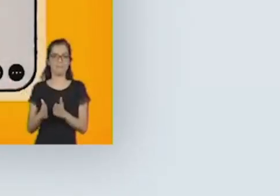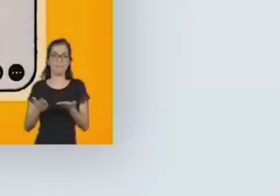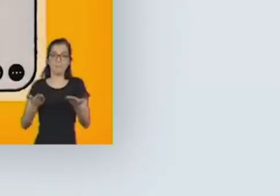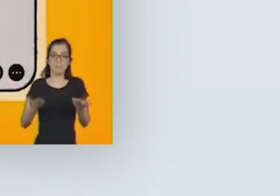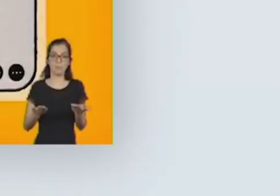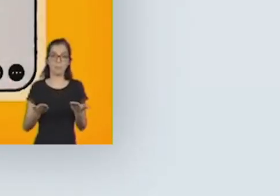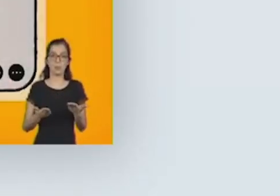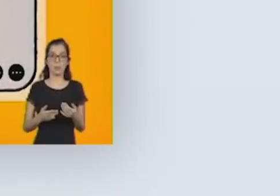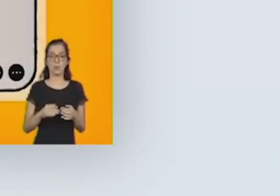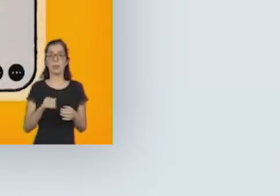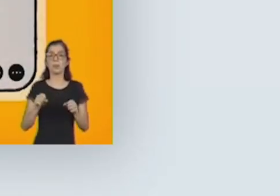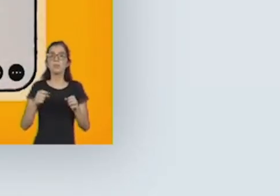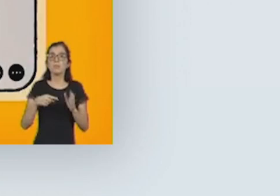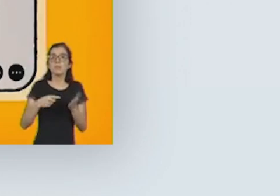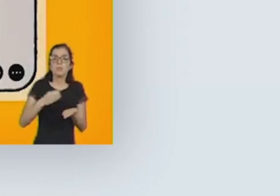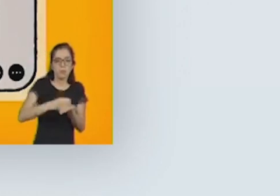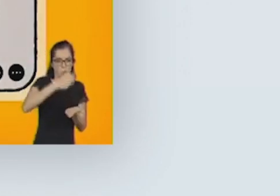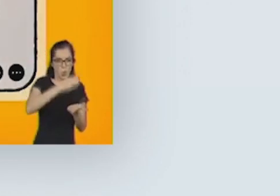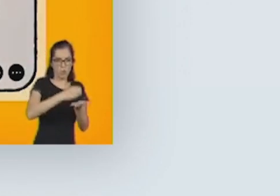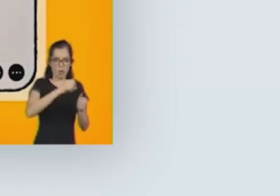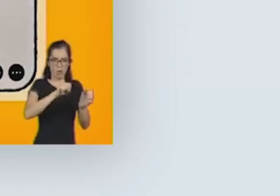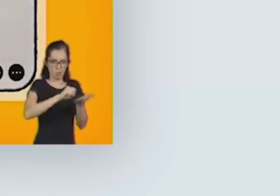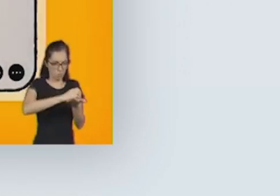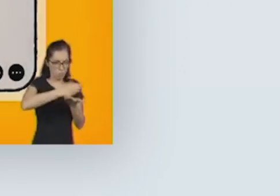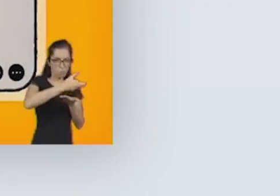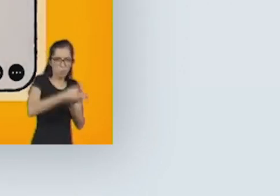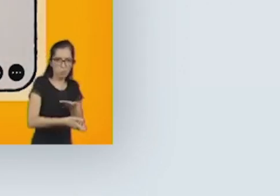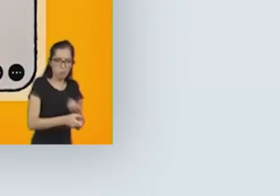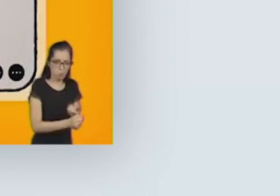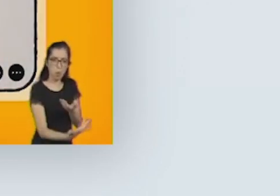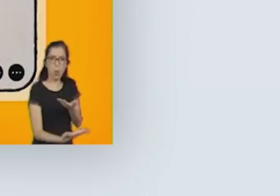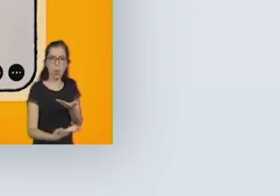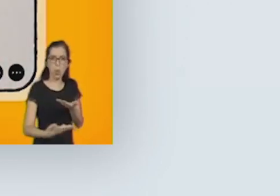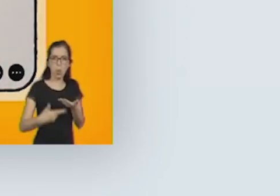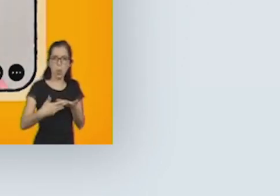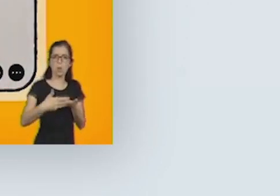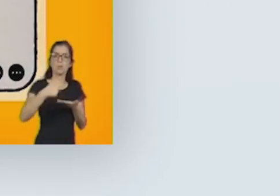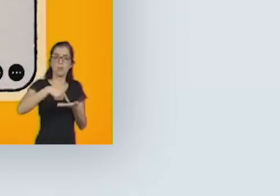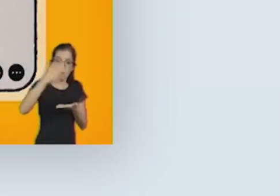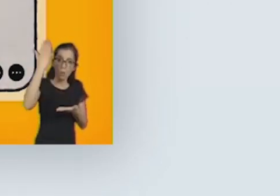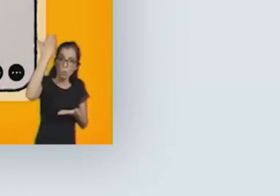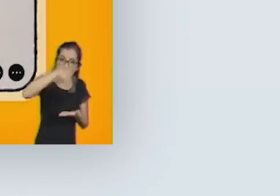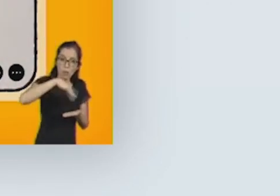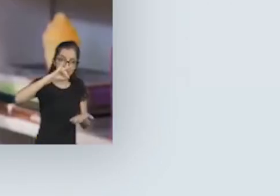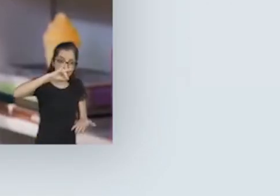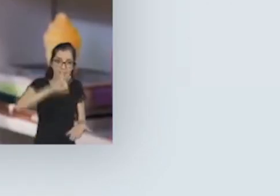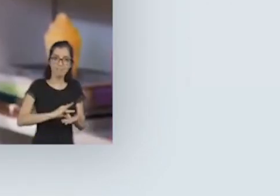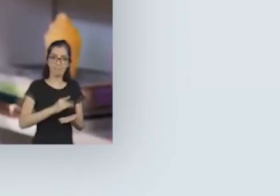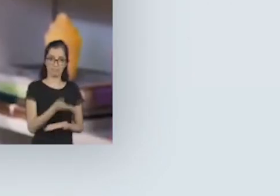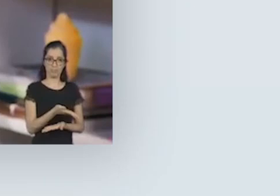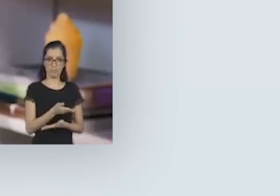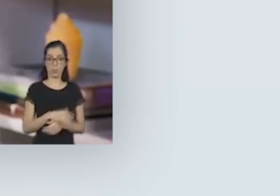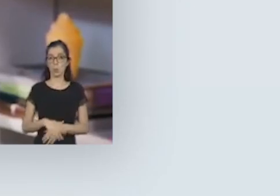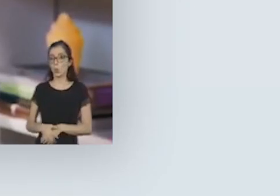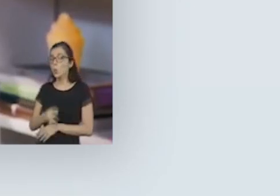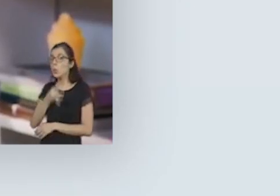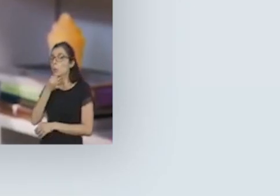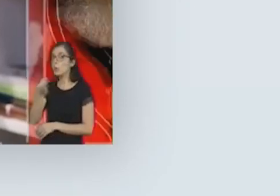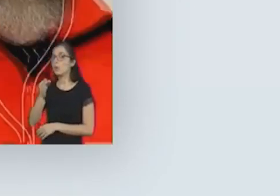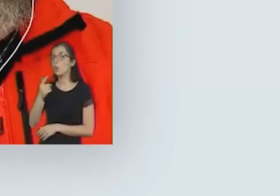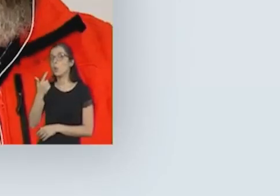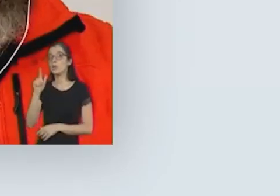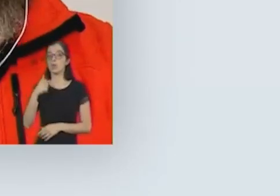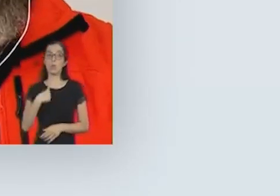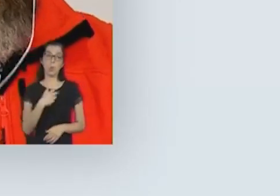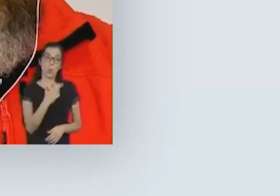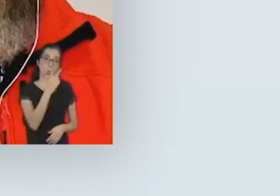fácil, ele quebrou a caneca. É um fato, isso é um fato, não pode ser refutado e aconteceu e é isso. A opinião é diferente, a